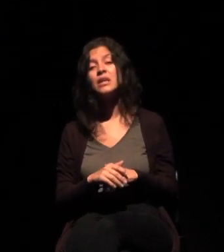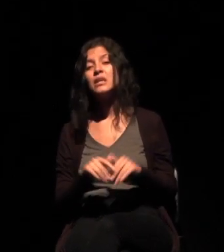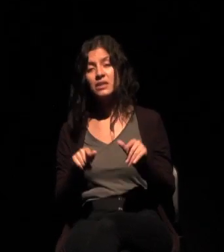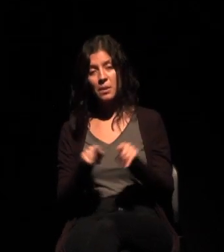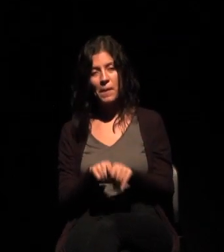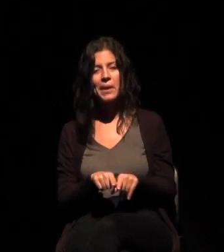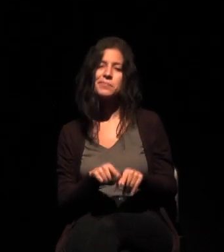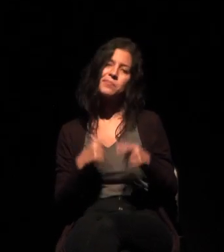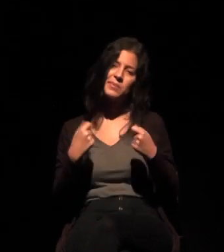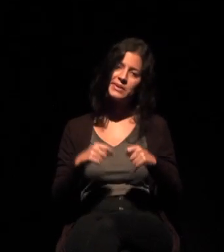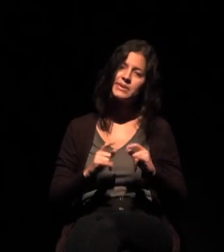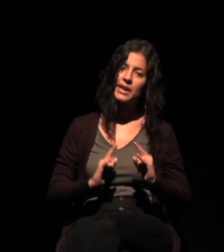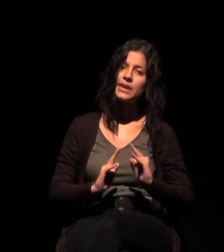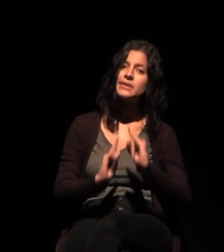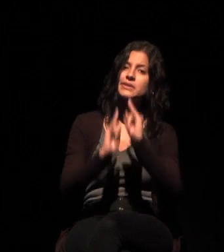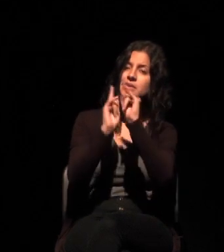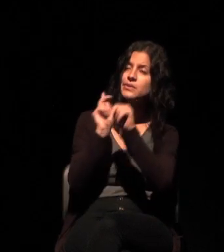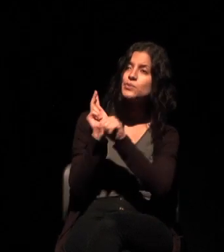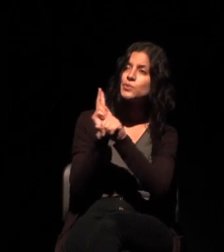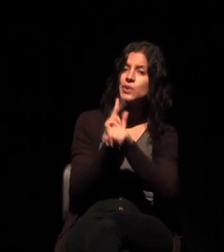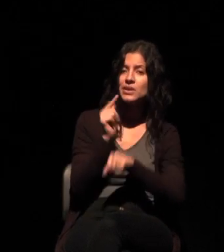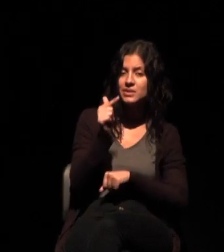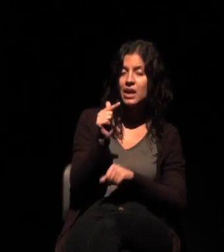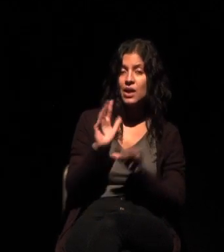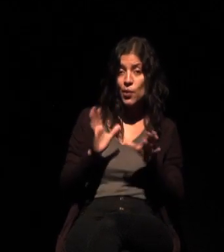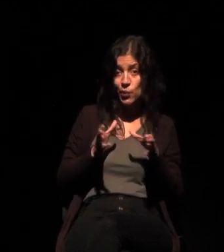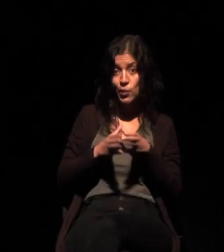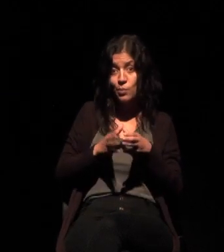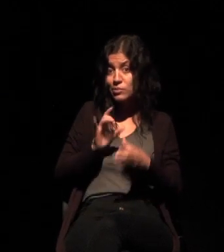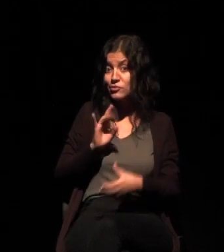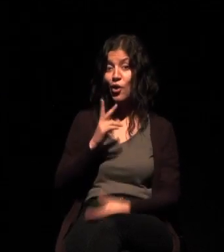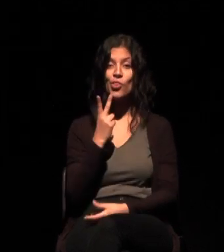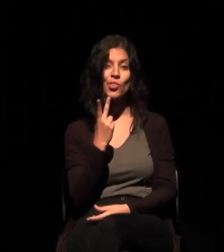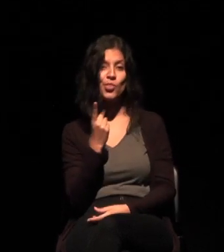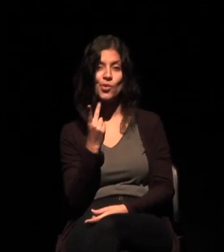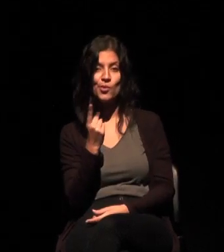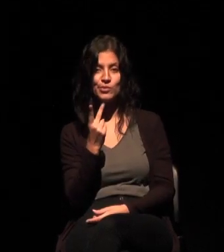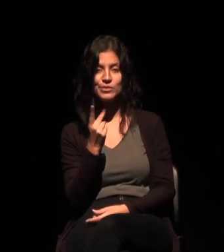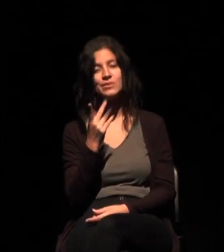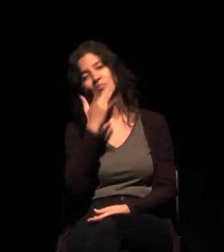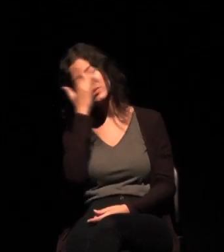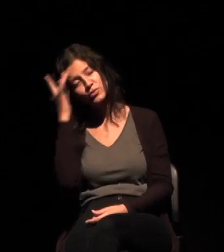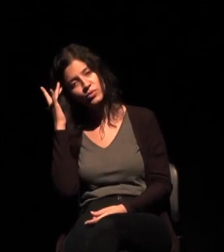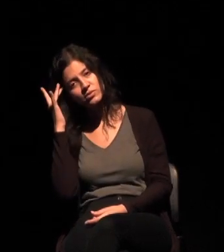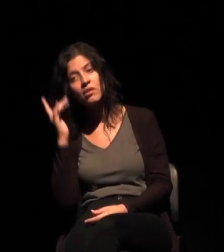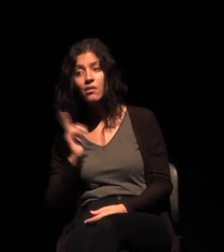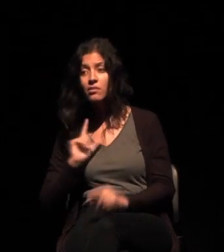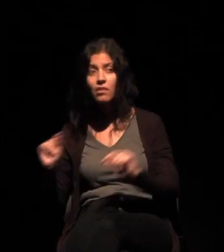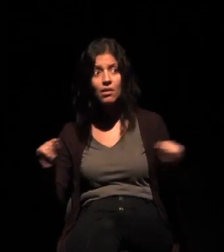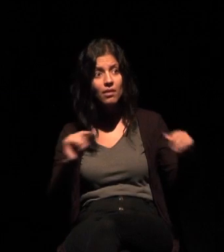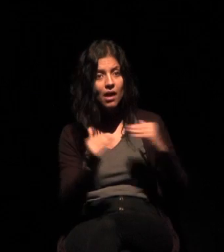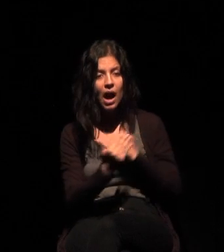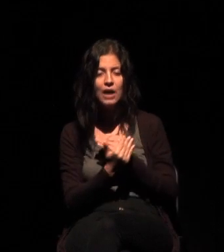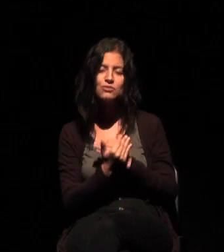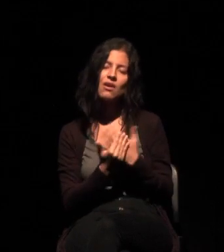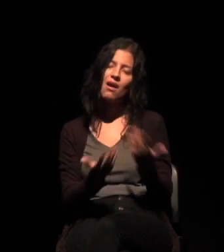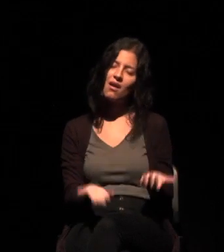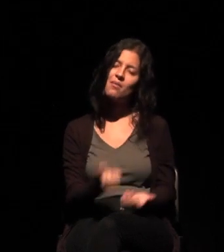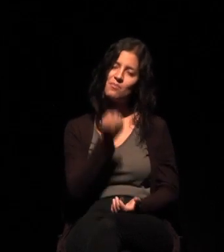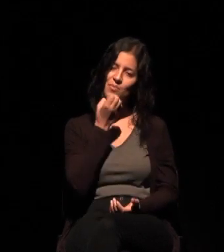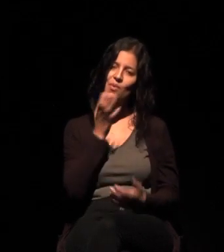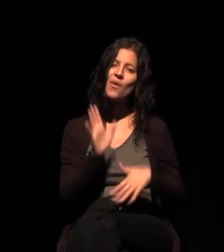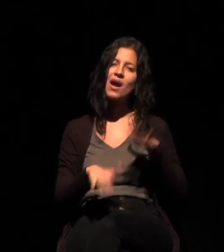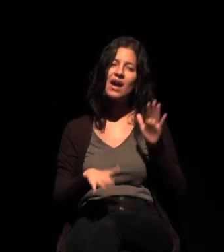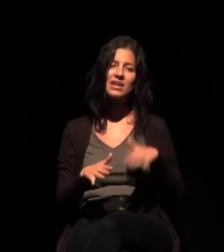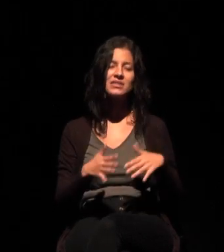com uma equipa de 12 pessoas portanto precisamos de ajuda é que poderemos ter portanto muitas vezes convidamos as empresas